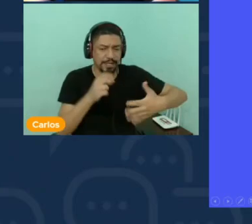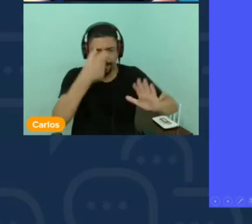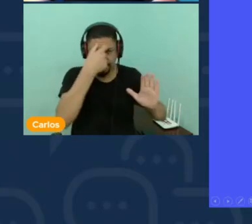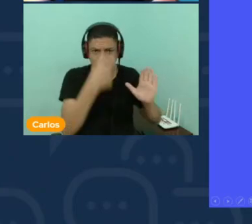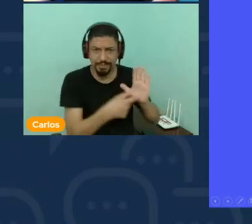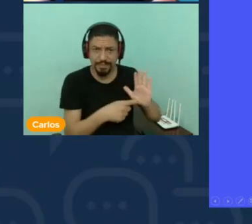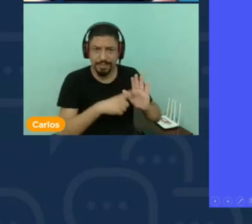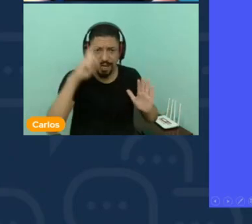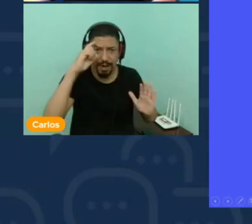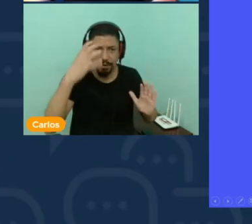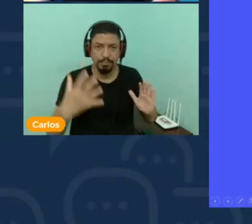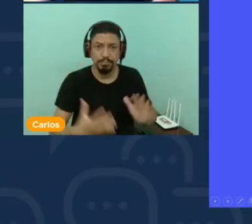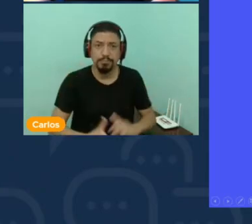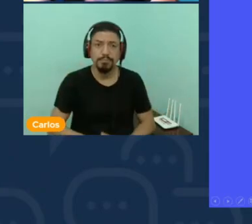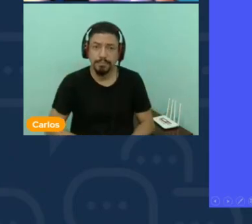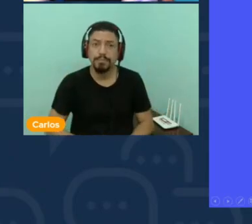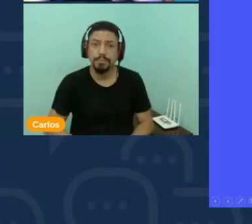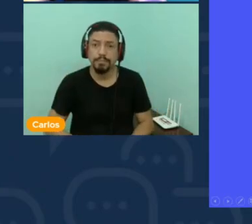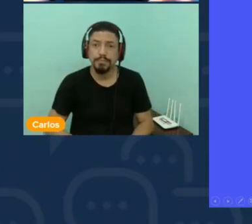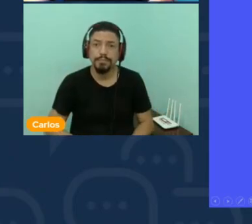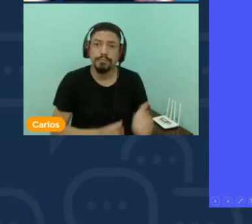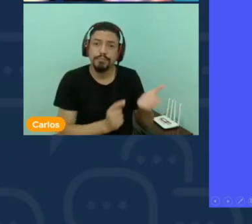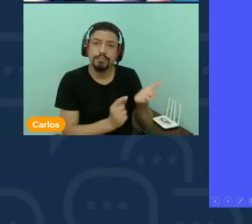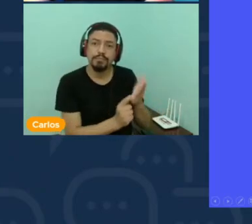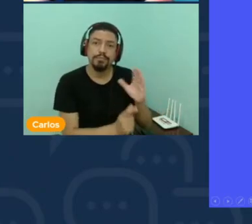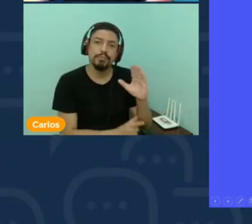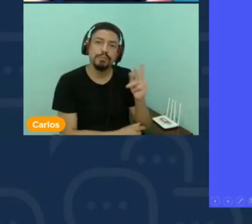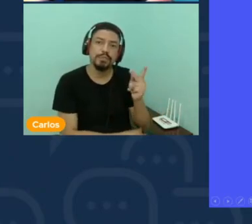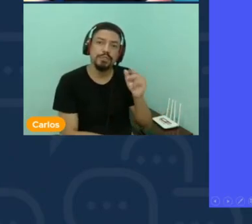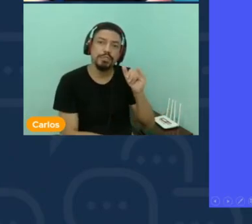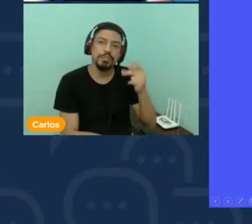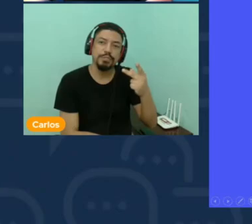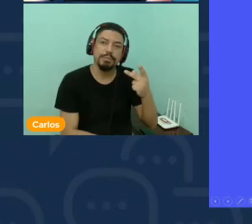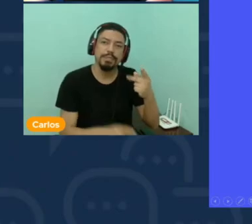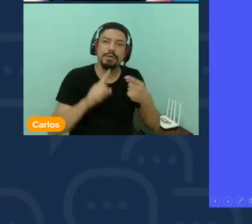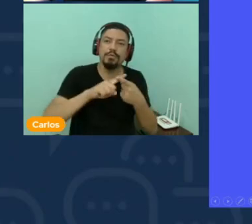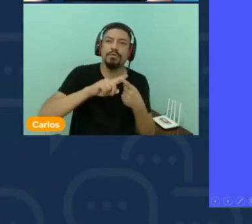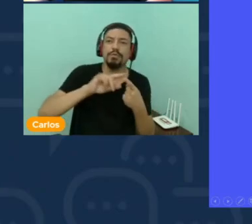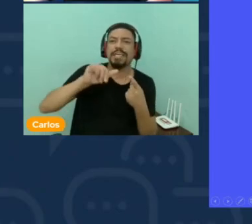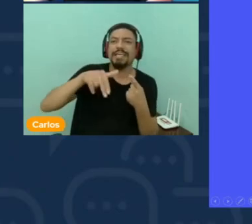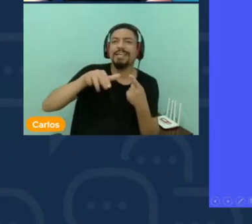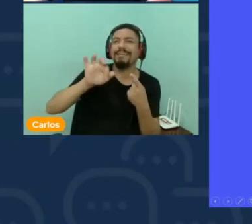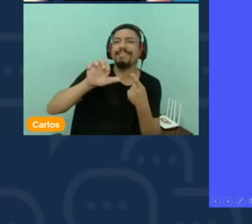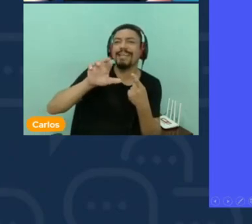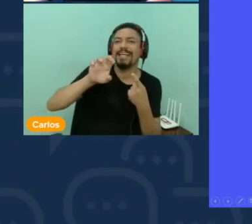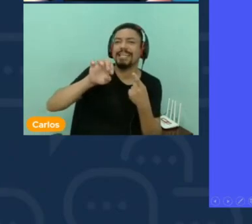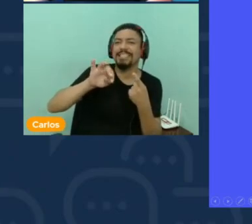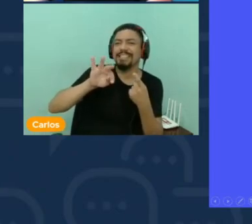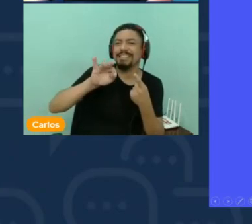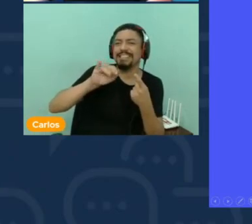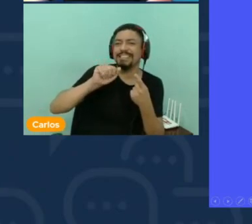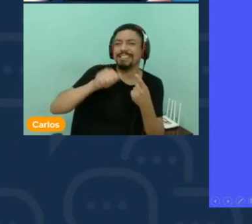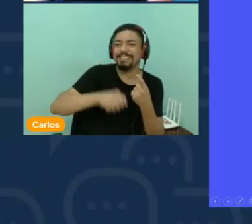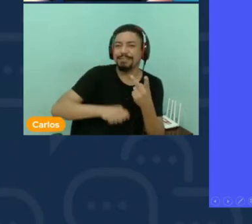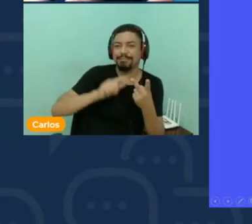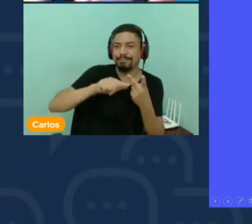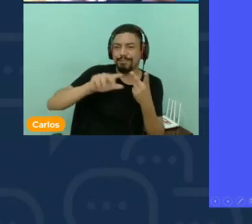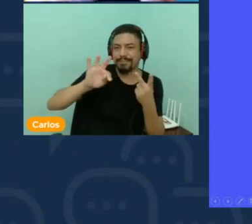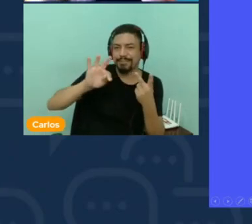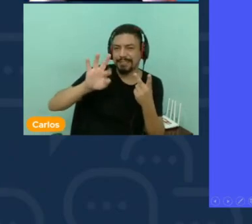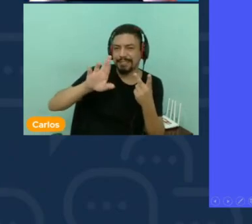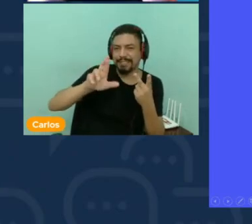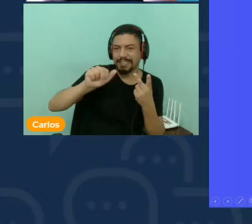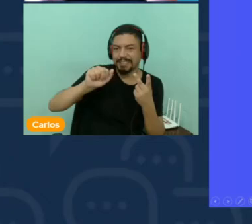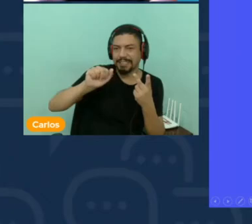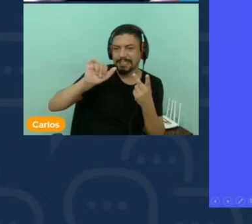artificial. verificarem no chat, tem as informações São muito chips importantes, inferente muito, e muito training. interessantes, na Eles verdade. são desenvolvidos pela AWS